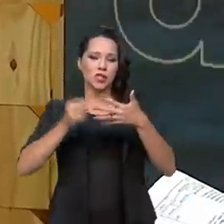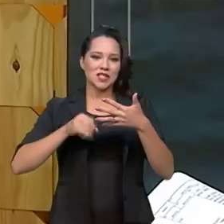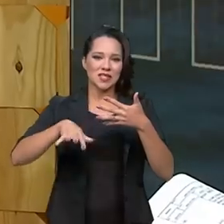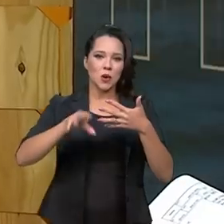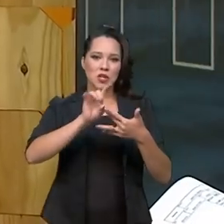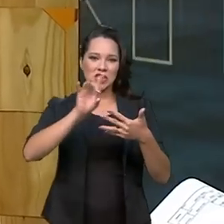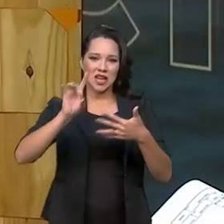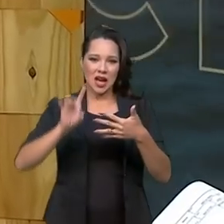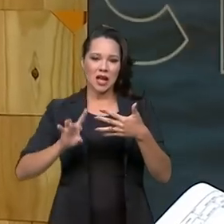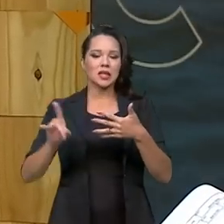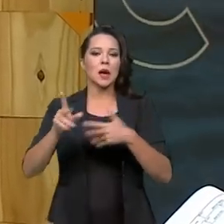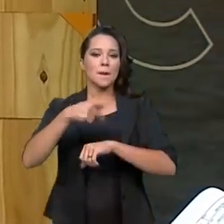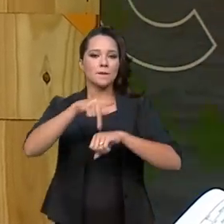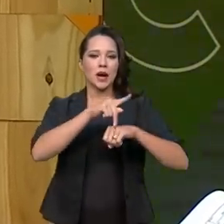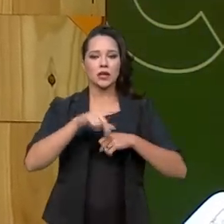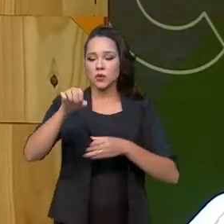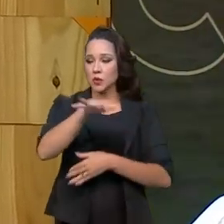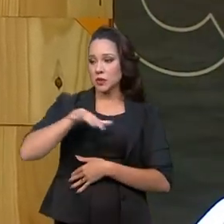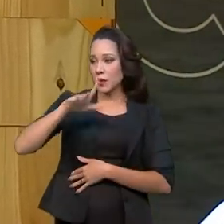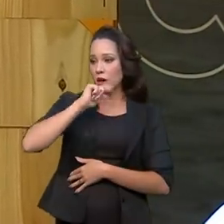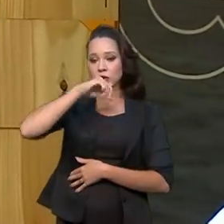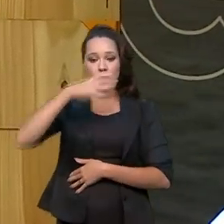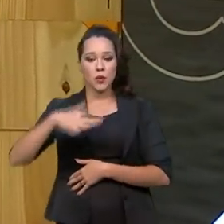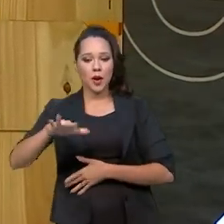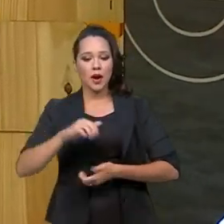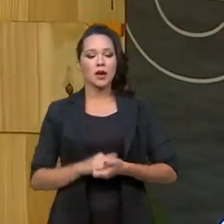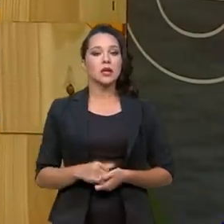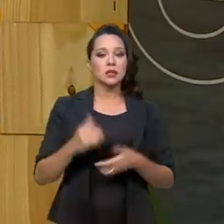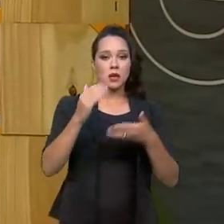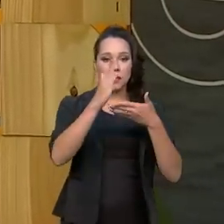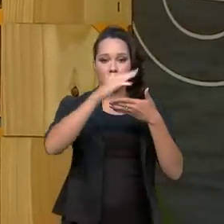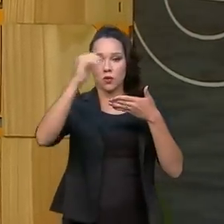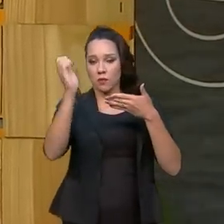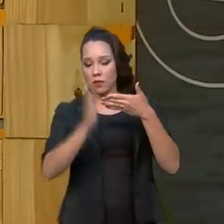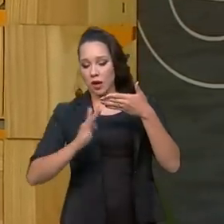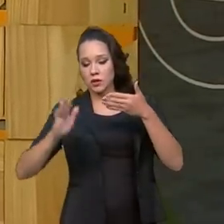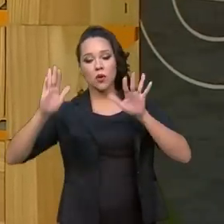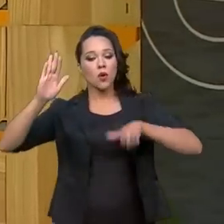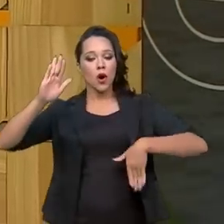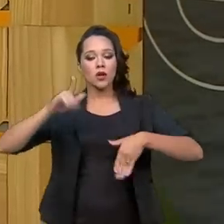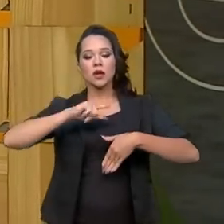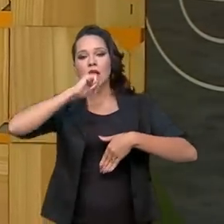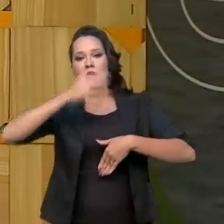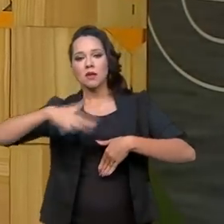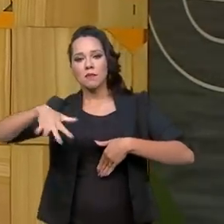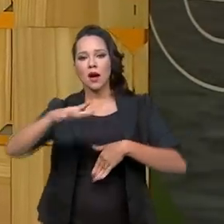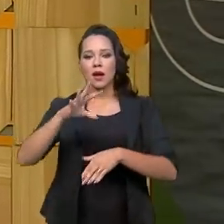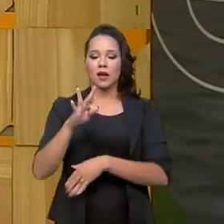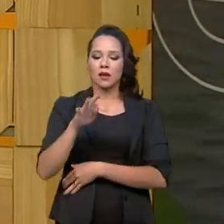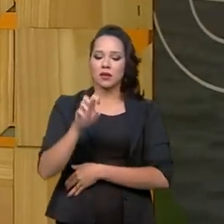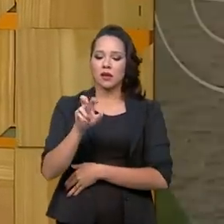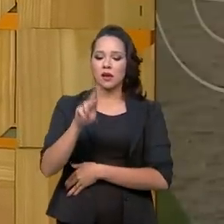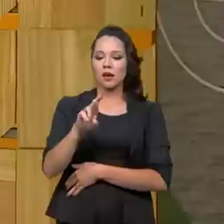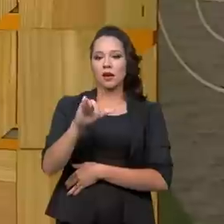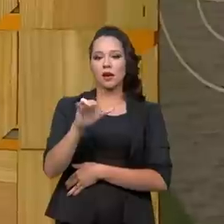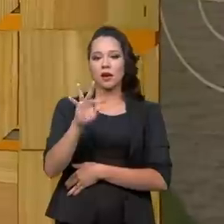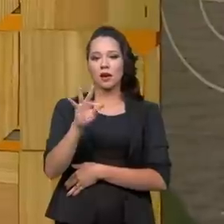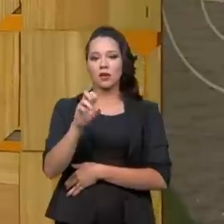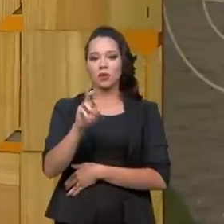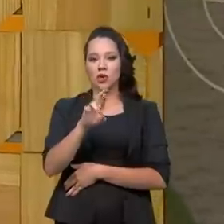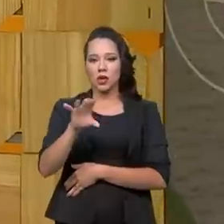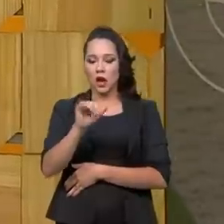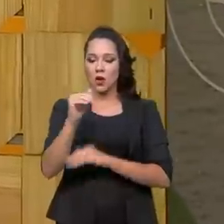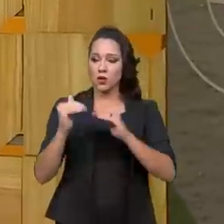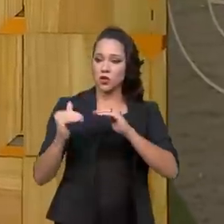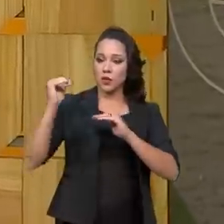seus espaços marítimos, sempre contando a partir da costa. Então, a partir daí, nós temos mar territorial, onde nós temos a soberania